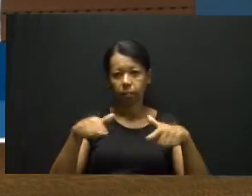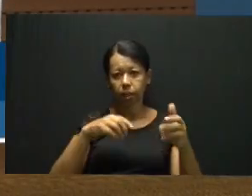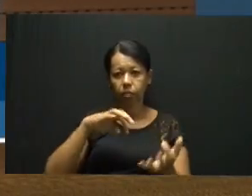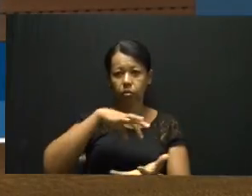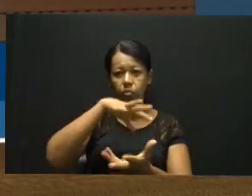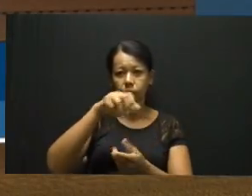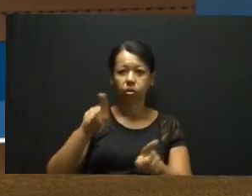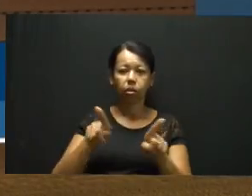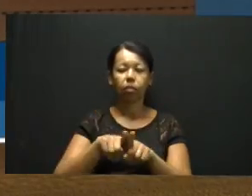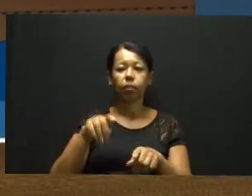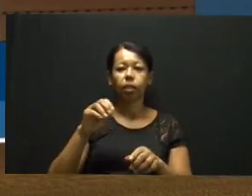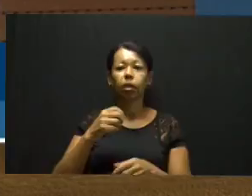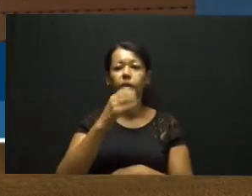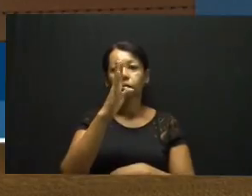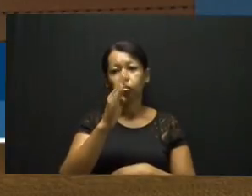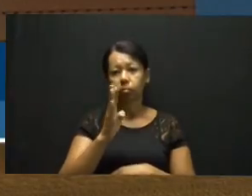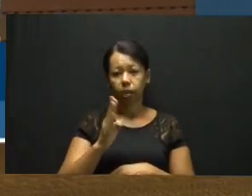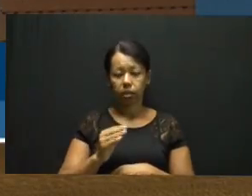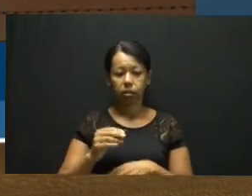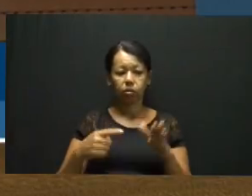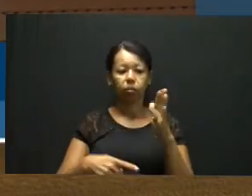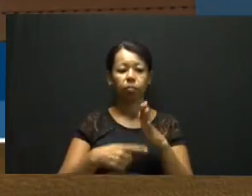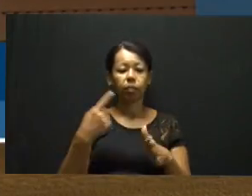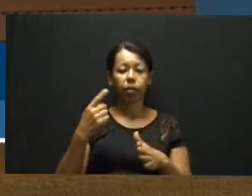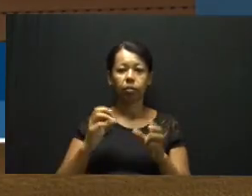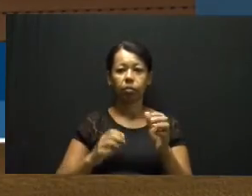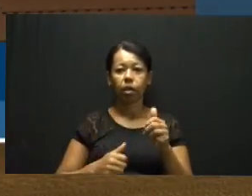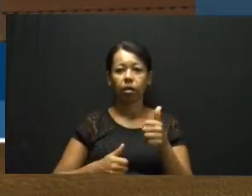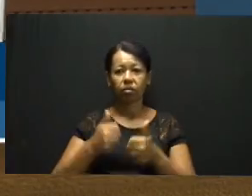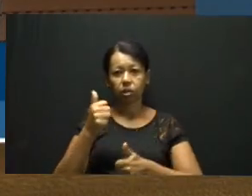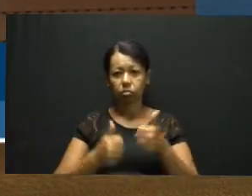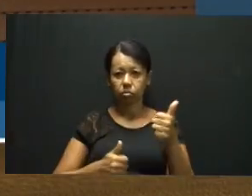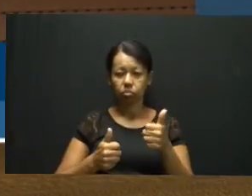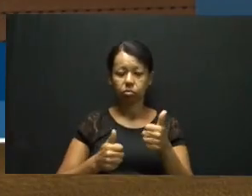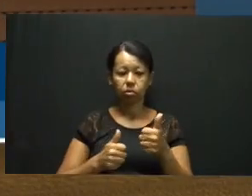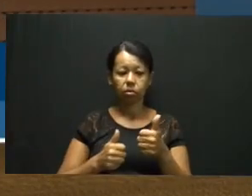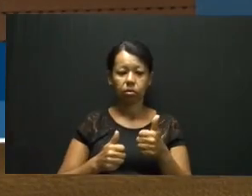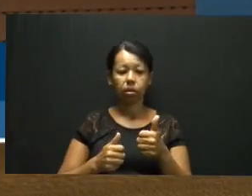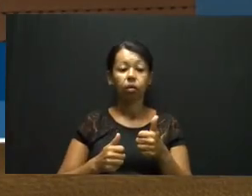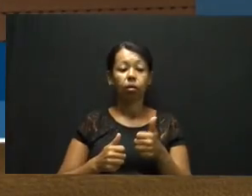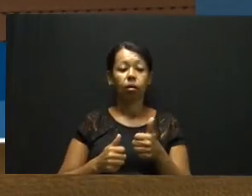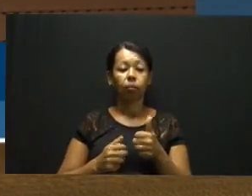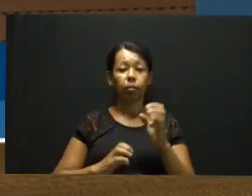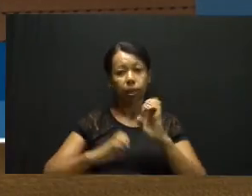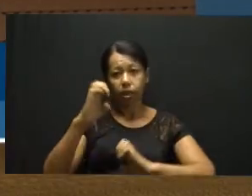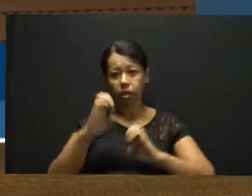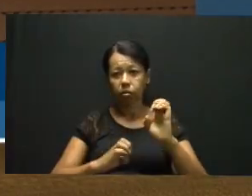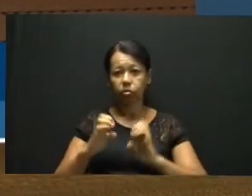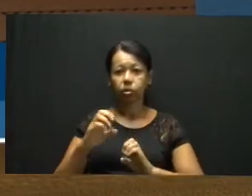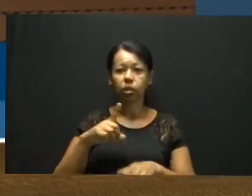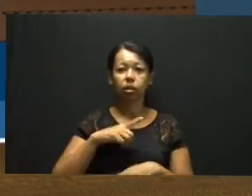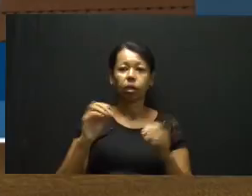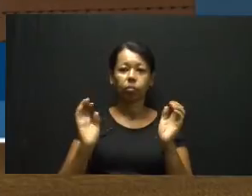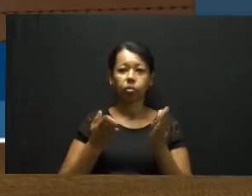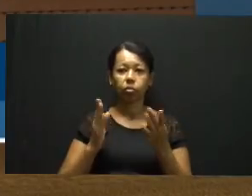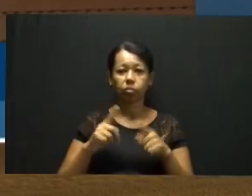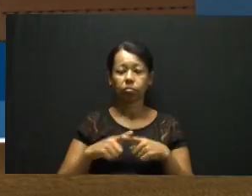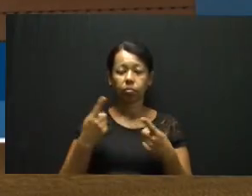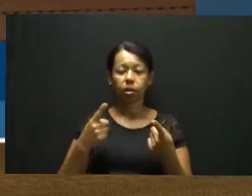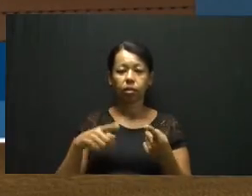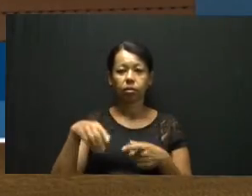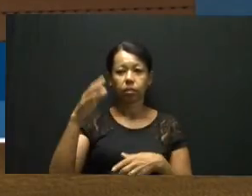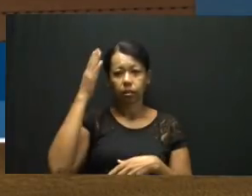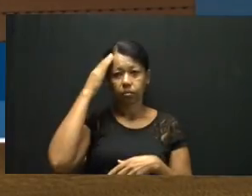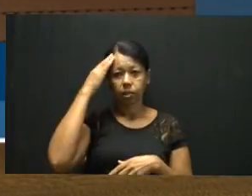e no Brasil. Ou seja, o primeiro é a indústria, que nós temos hoje as indústrias. Só que nós sabemos que está decaindo